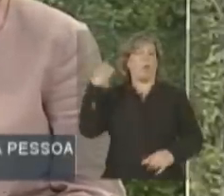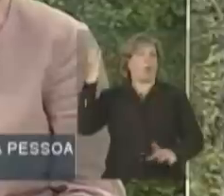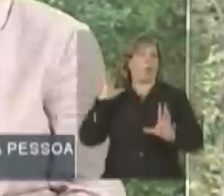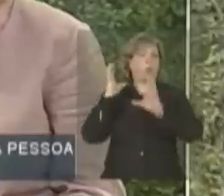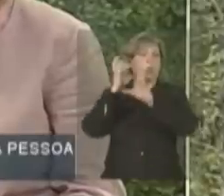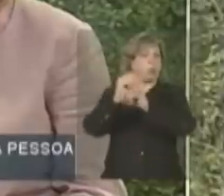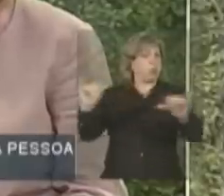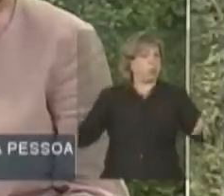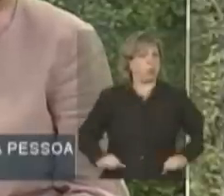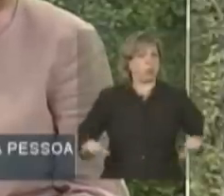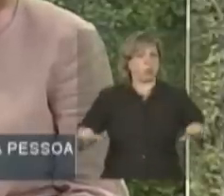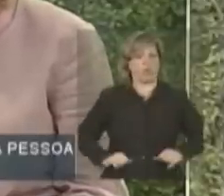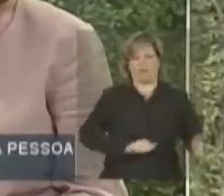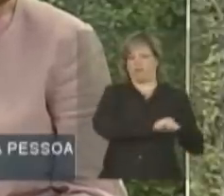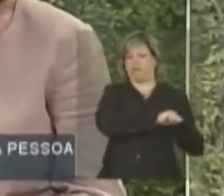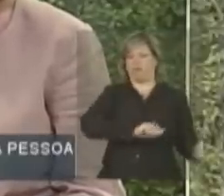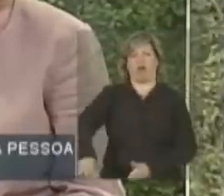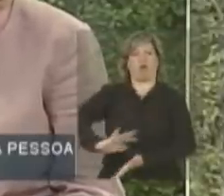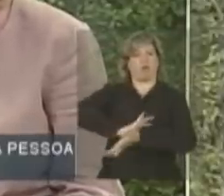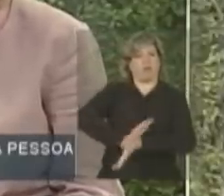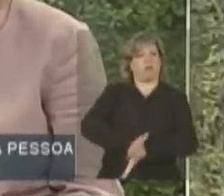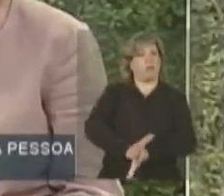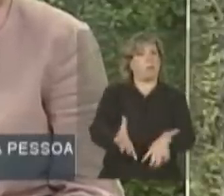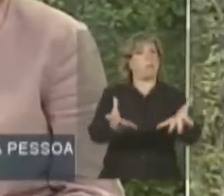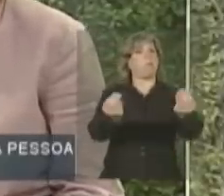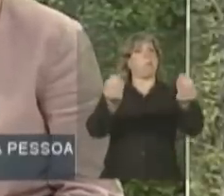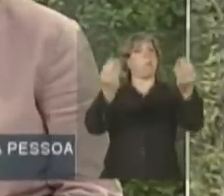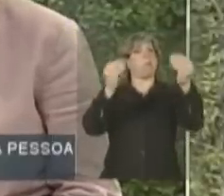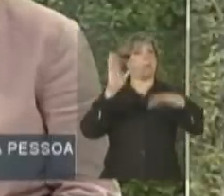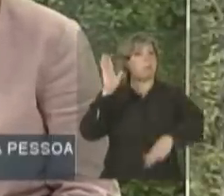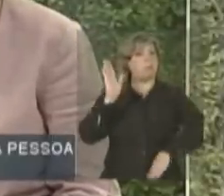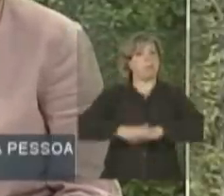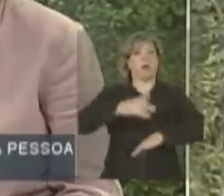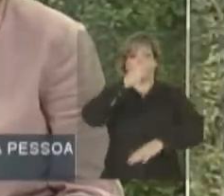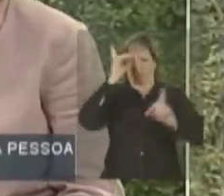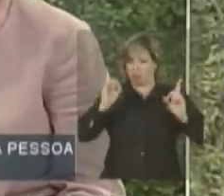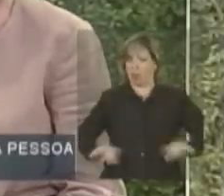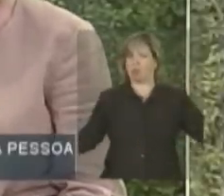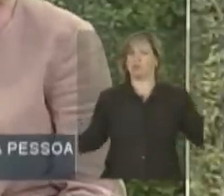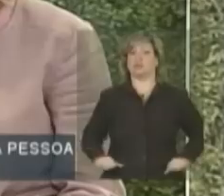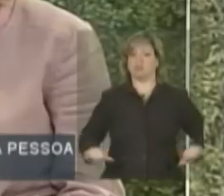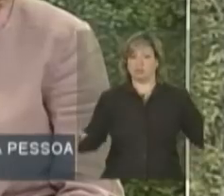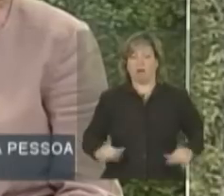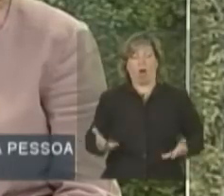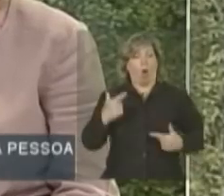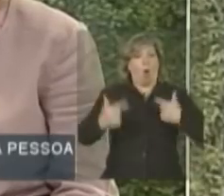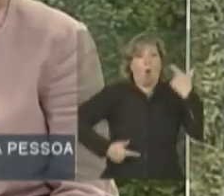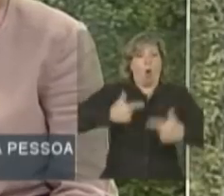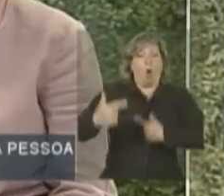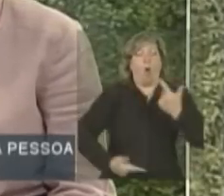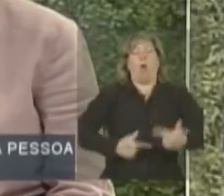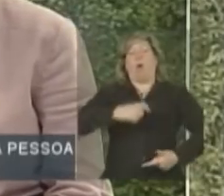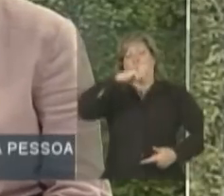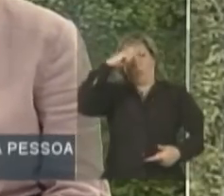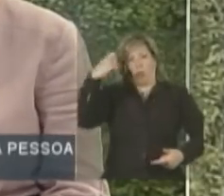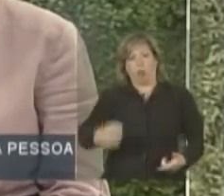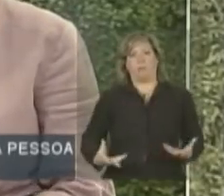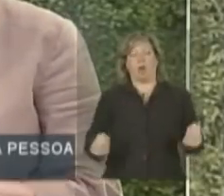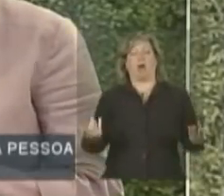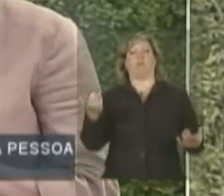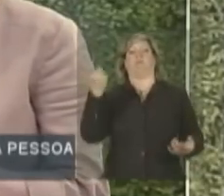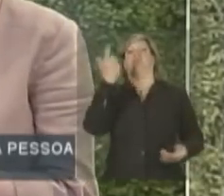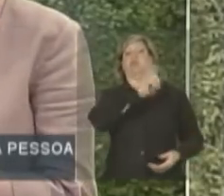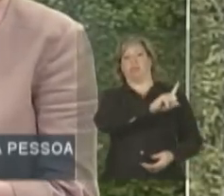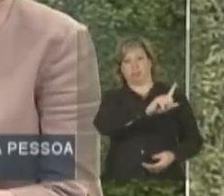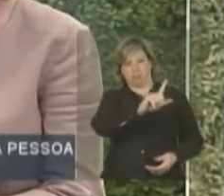à segregação, à invisibilidade e que muito lutou para chegar até aqui. É relevante, eu